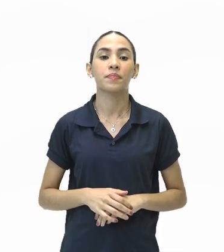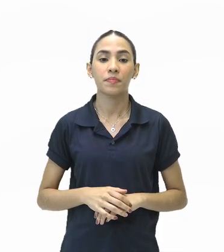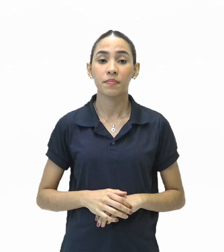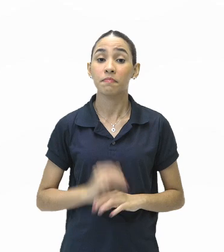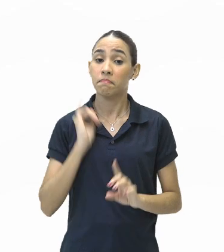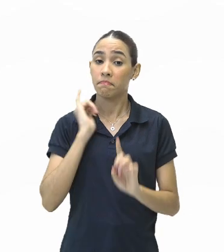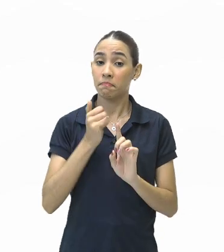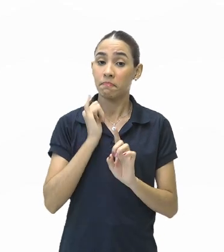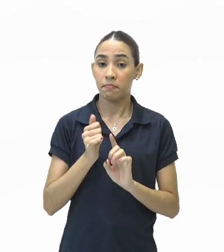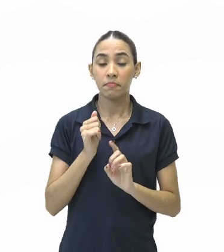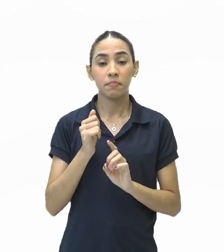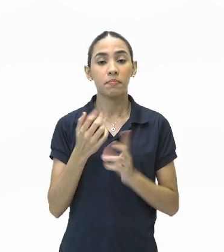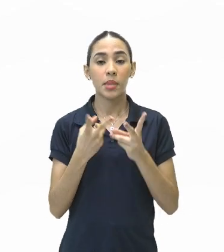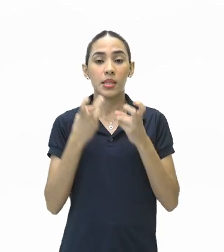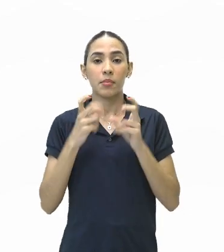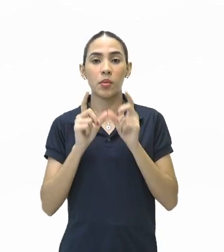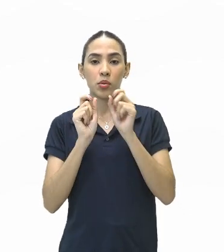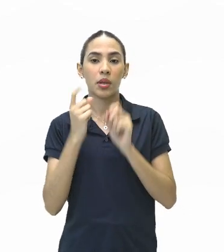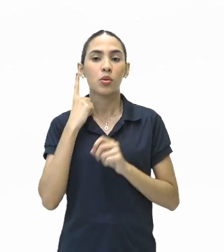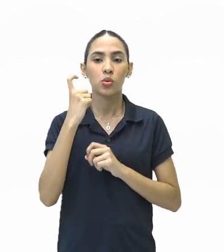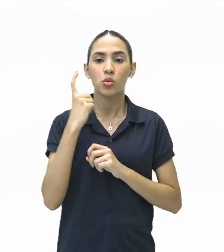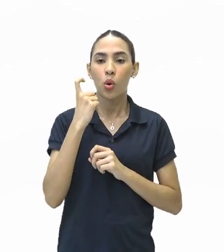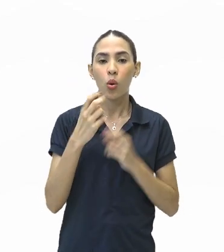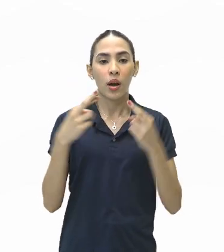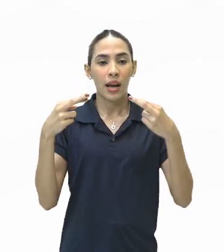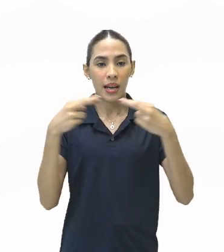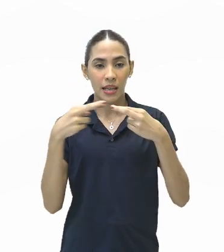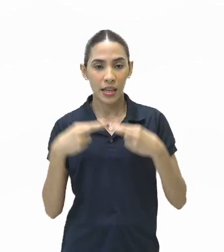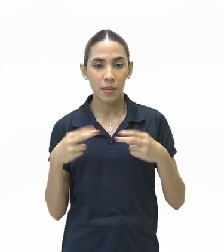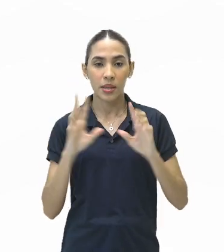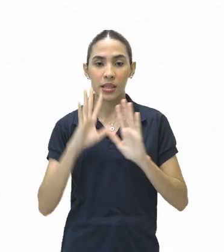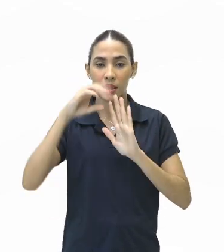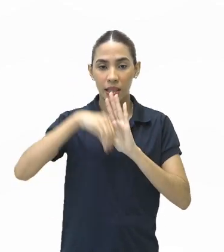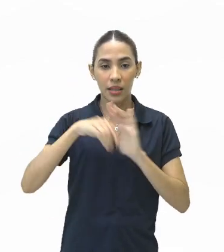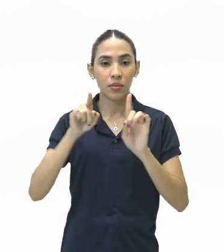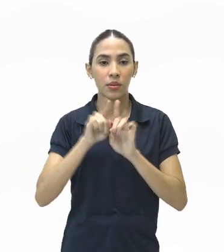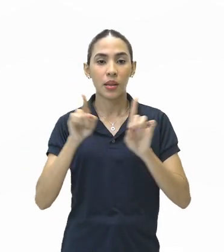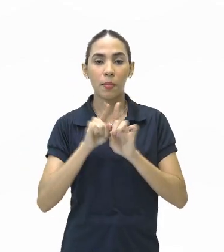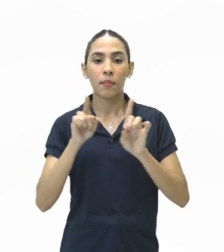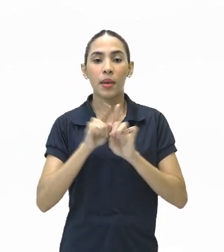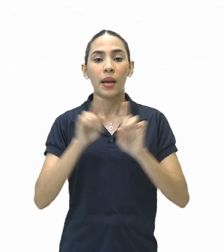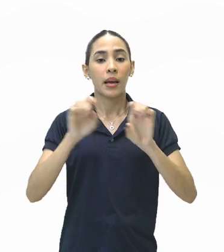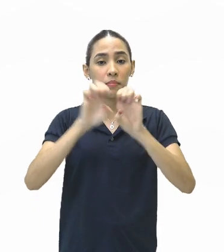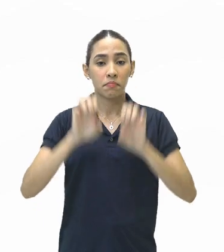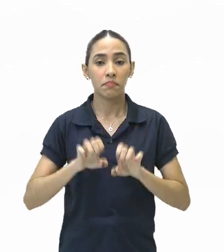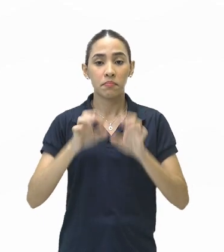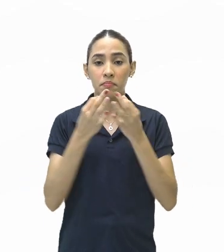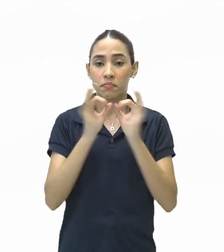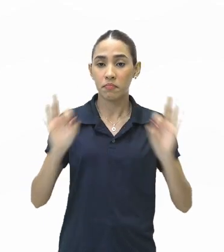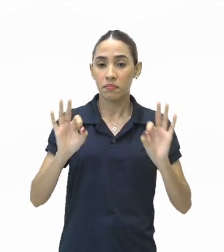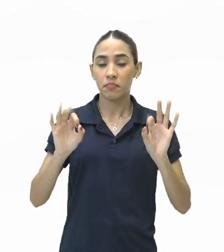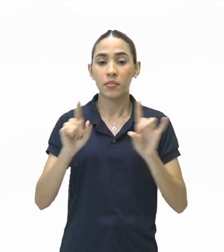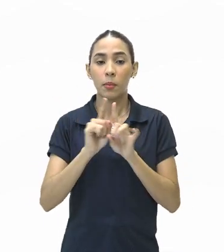suas narrativas, observamos onomatopeias, rimas internas, construções sintáticas